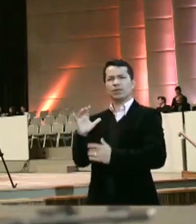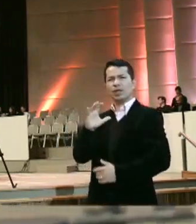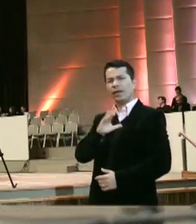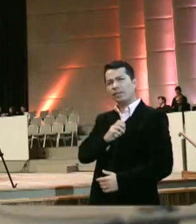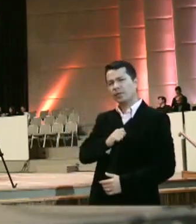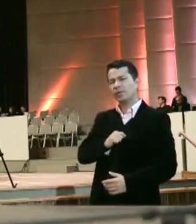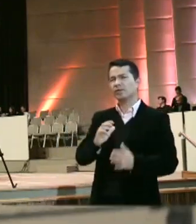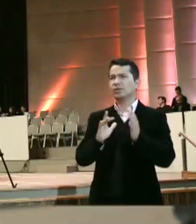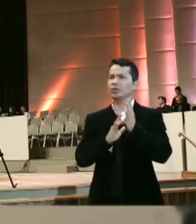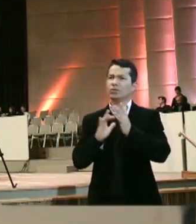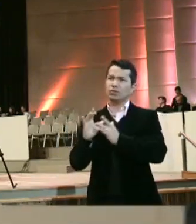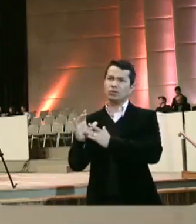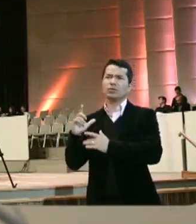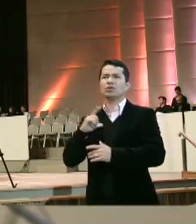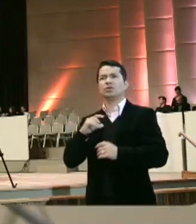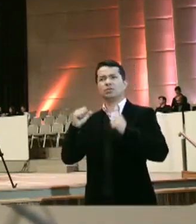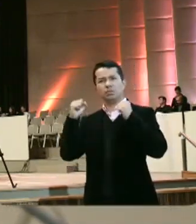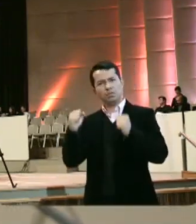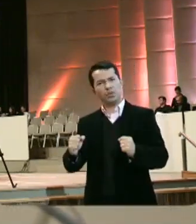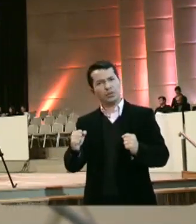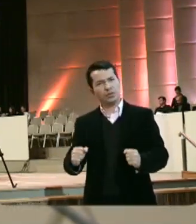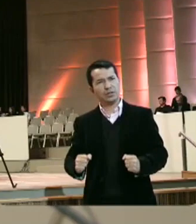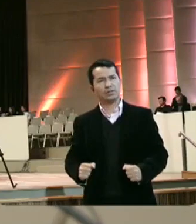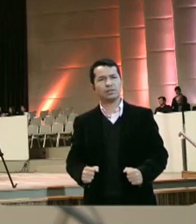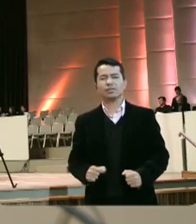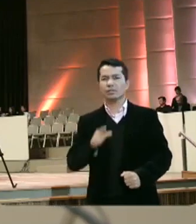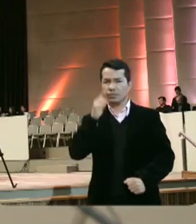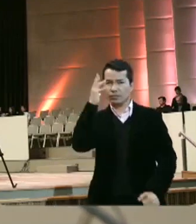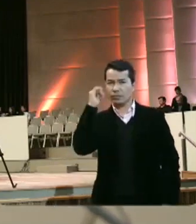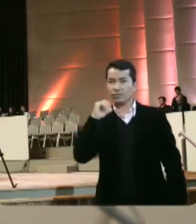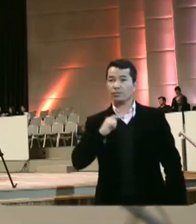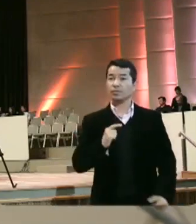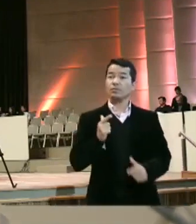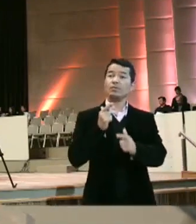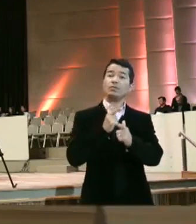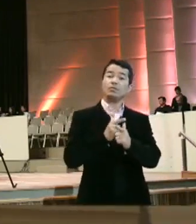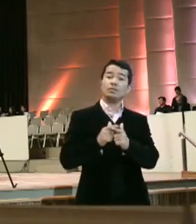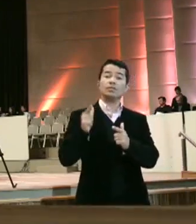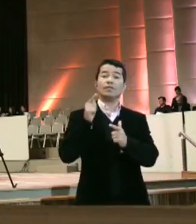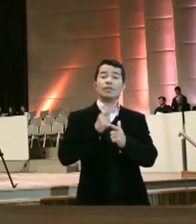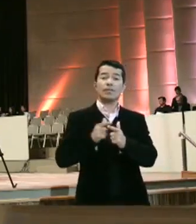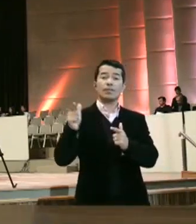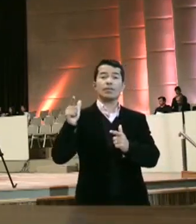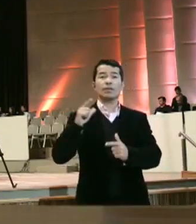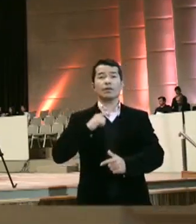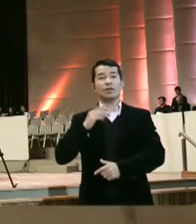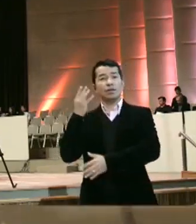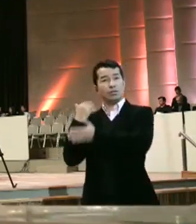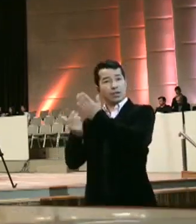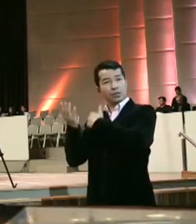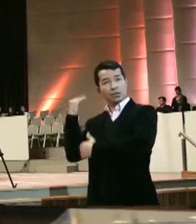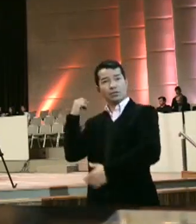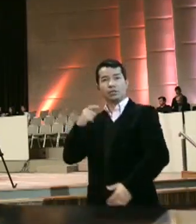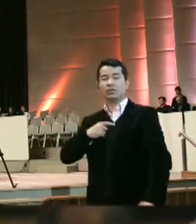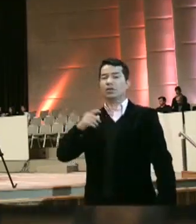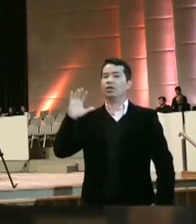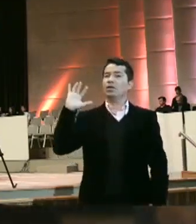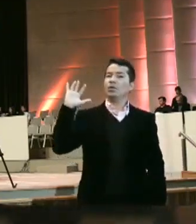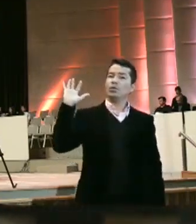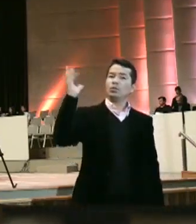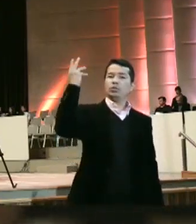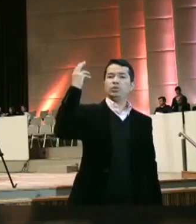na nossa vida. E um dos problemas que naquele tempo acontecia e que